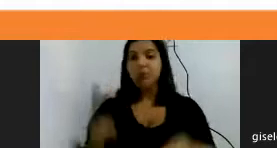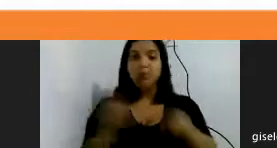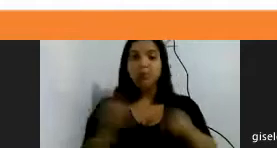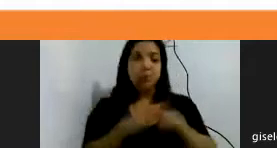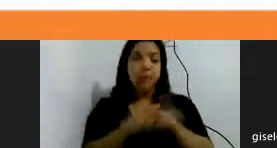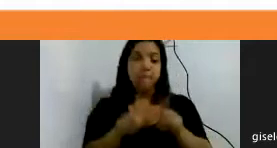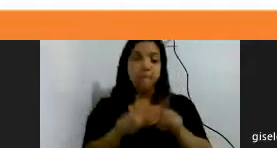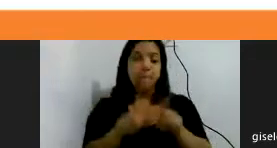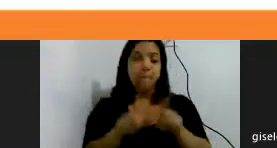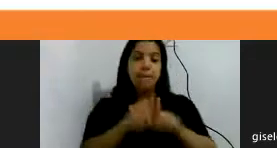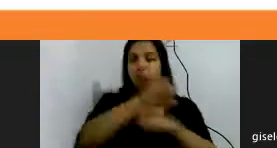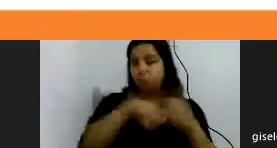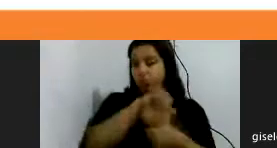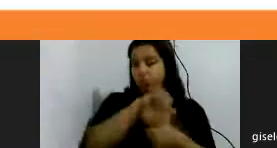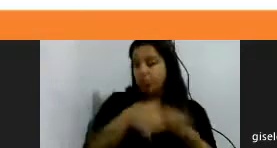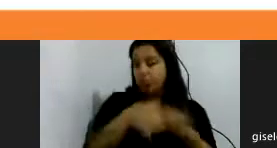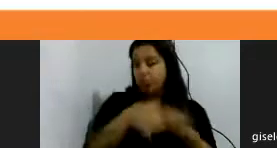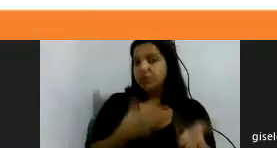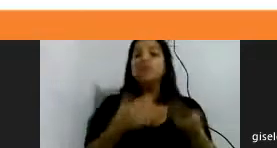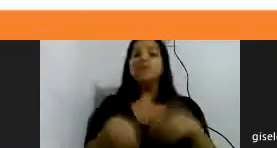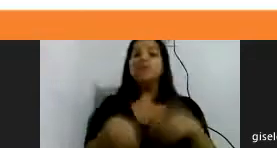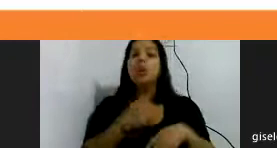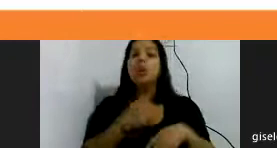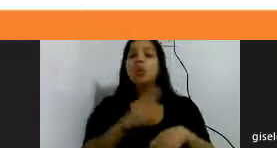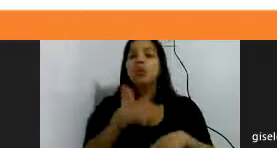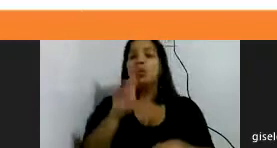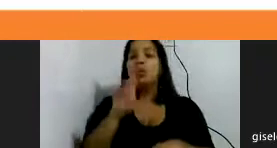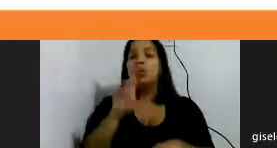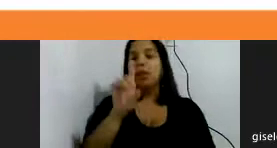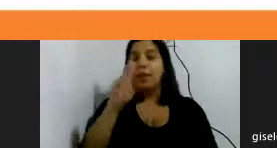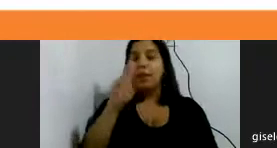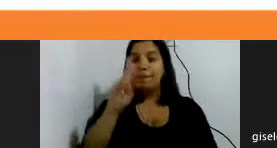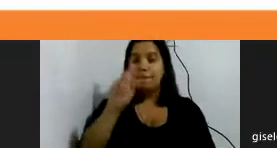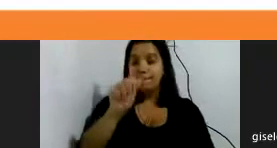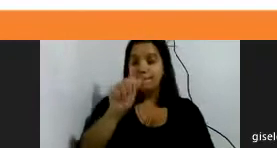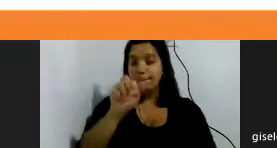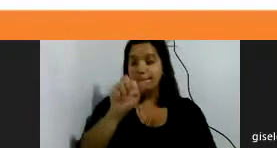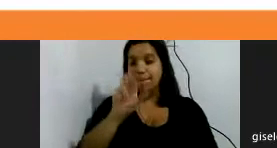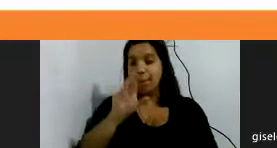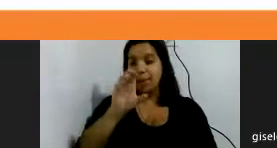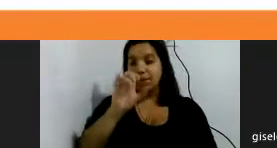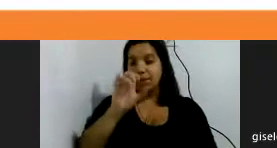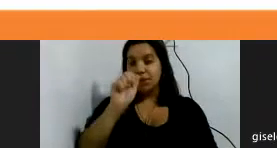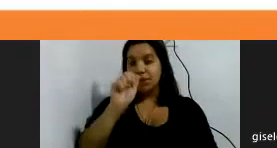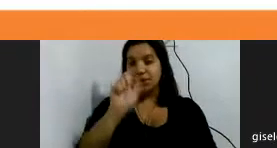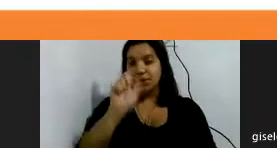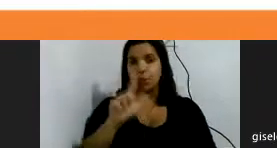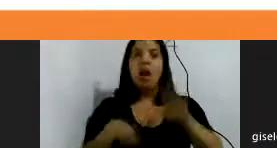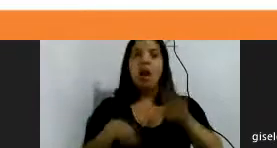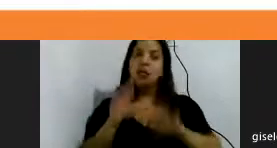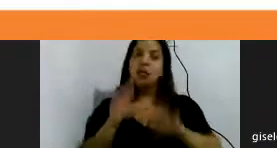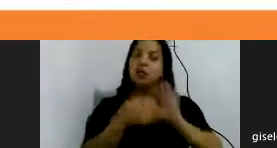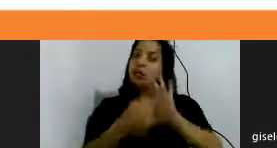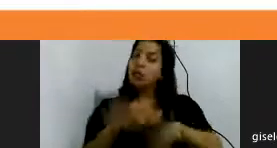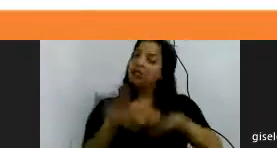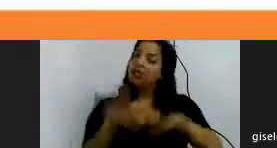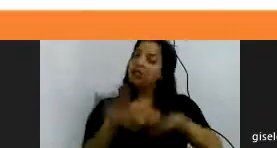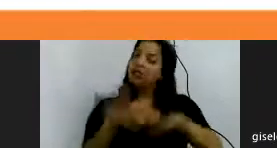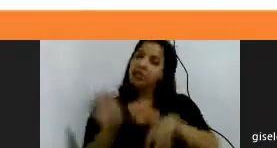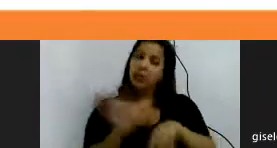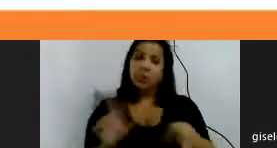pode ser modificado, que a gente chama de D parcial. Então, às vezes ele é expresso, às vezes não.